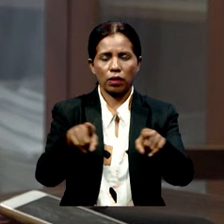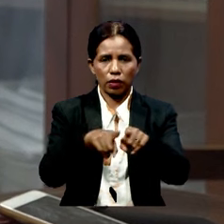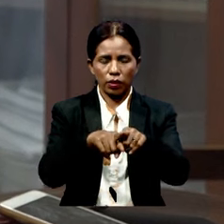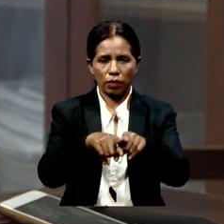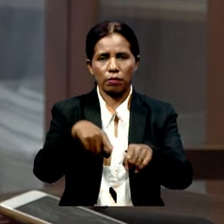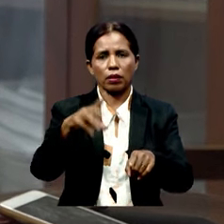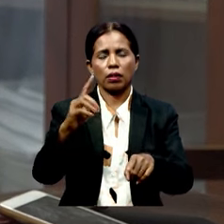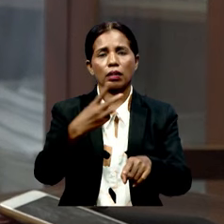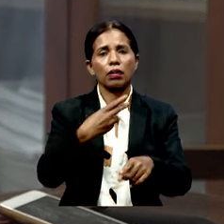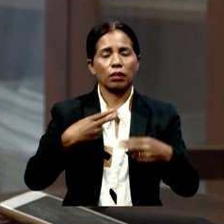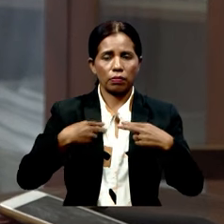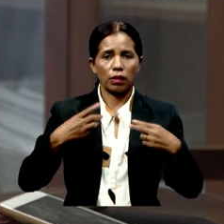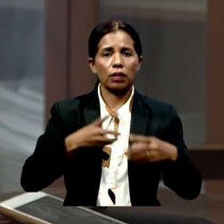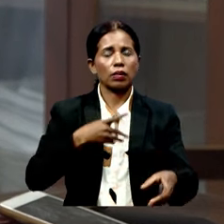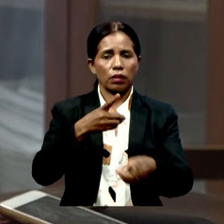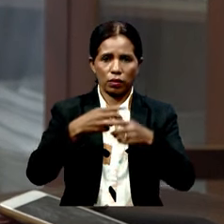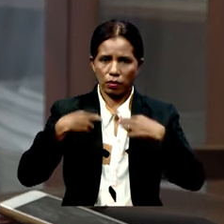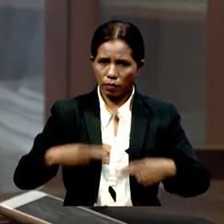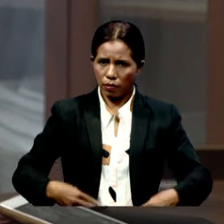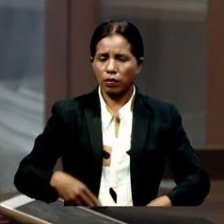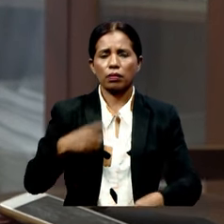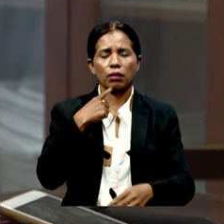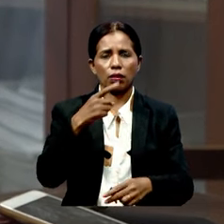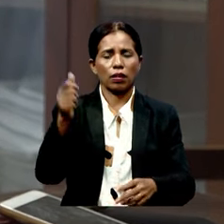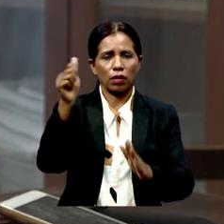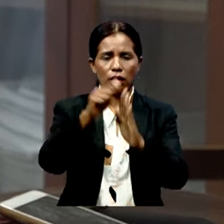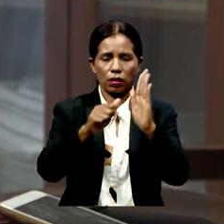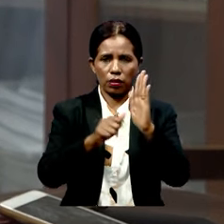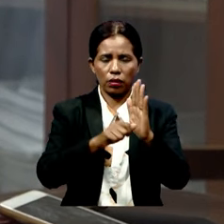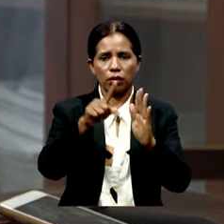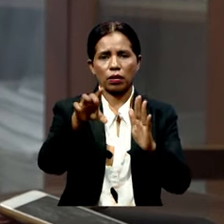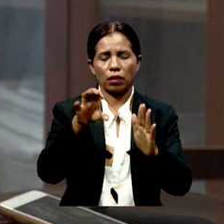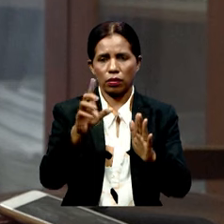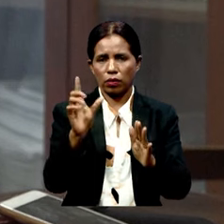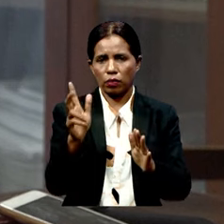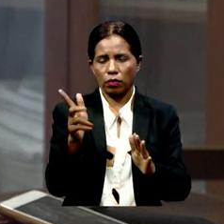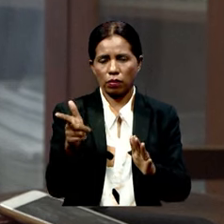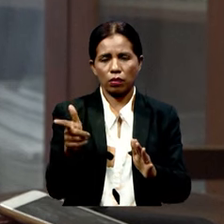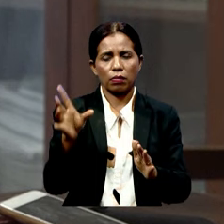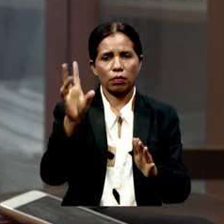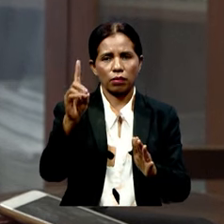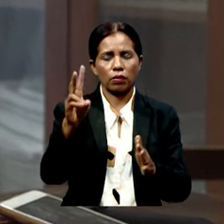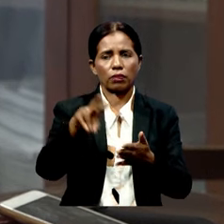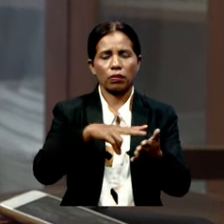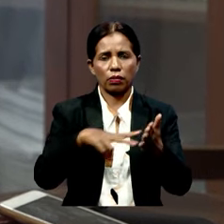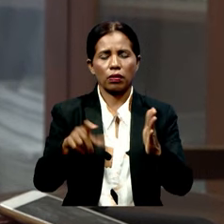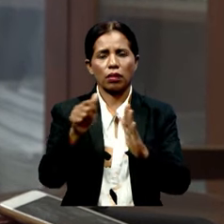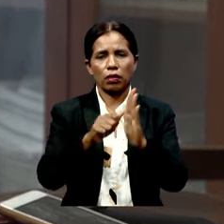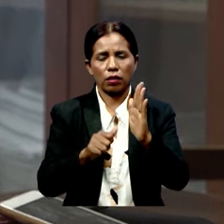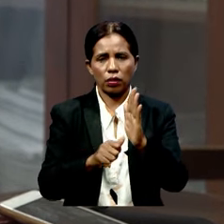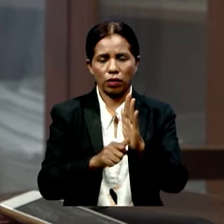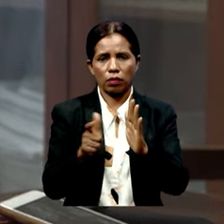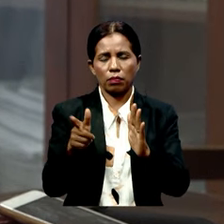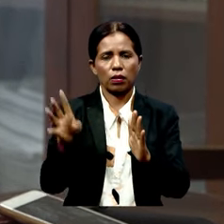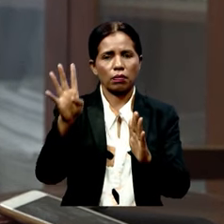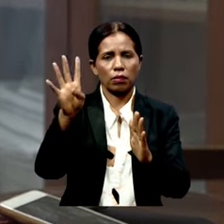Humanos de União, considera artigo 128 nené, viola artigo 24 da Constituição da